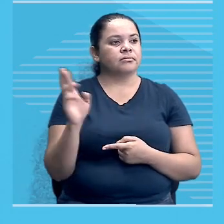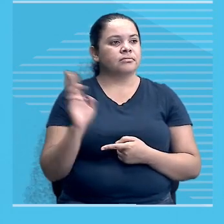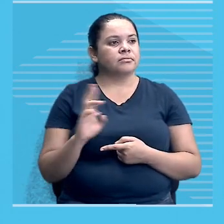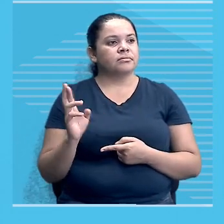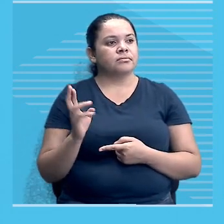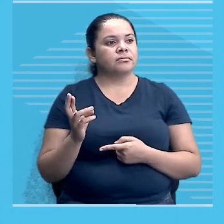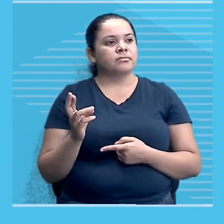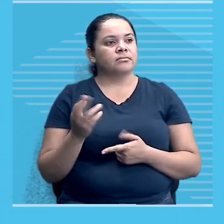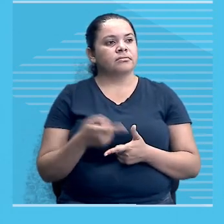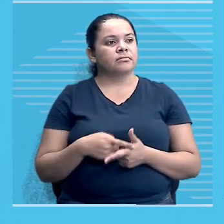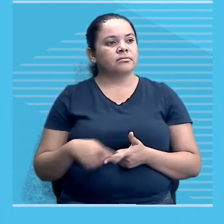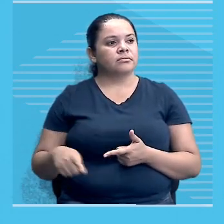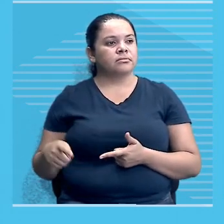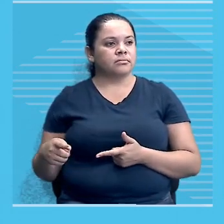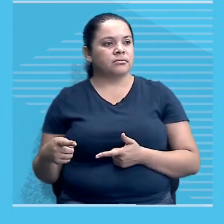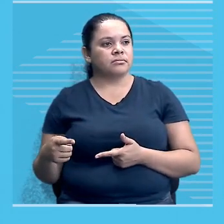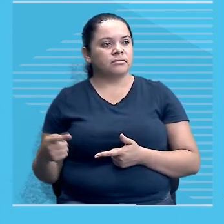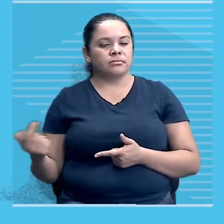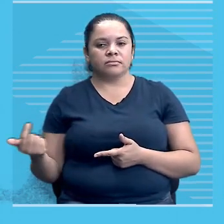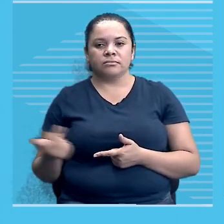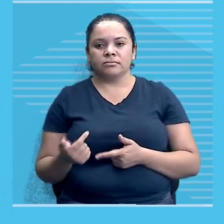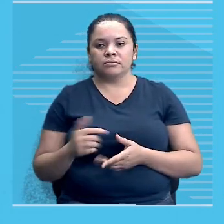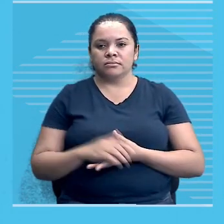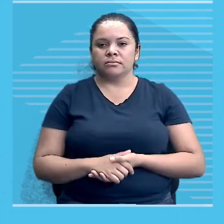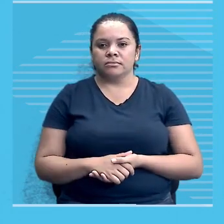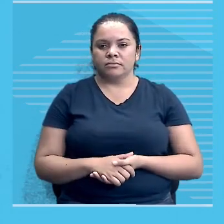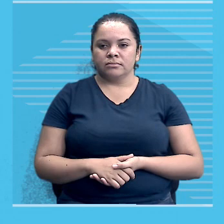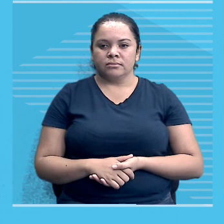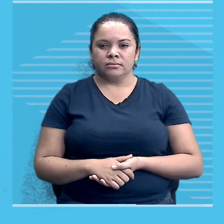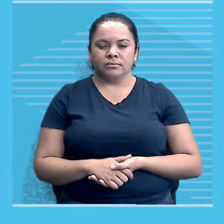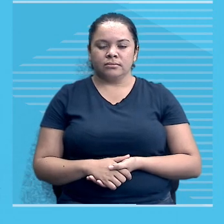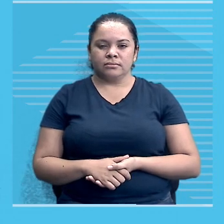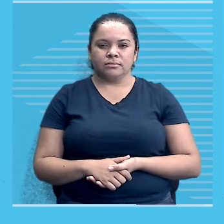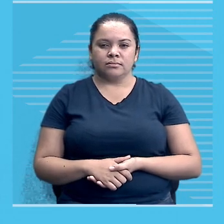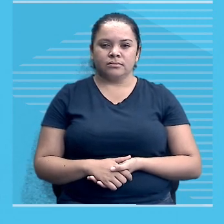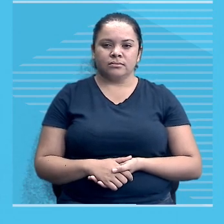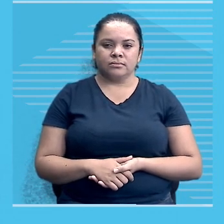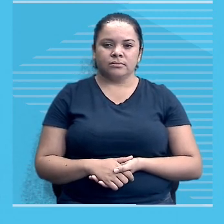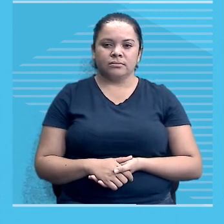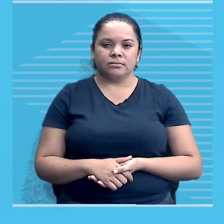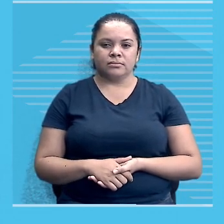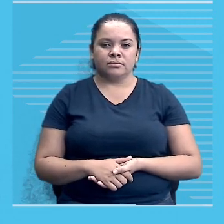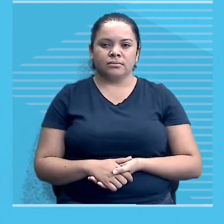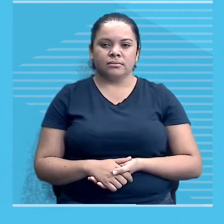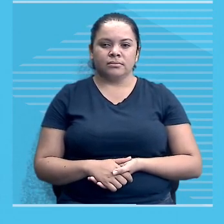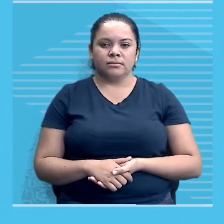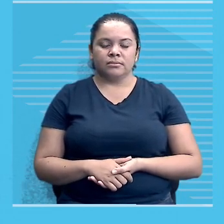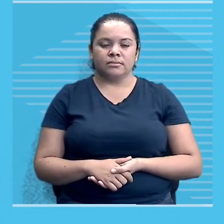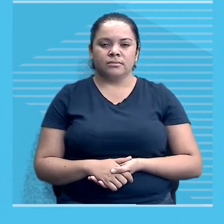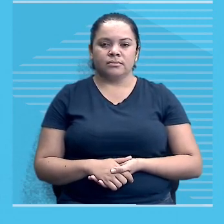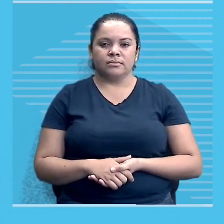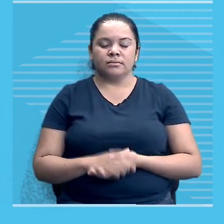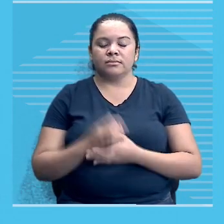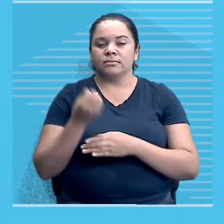pessoas têm Vai dar quanto para cada Manoel Lima Boa tarde Manoela tudo bem